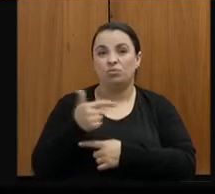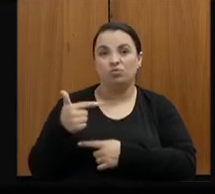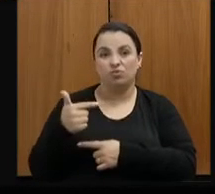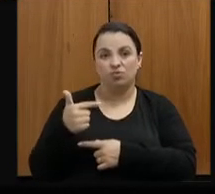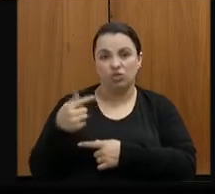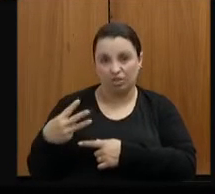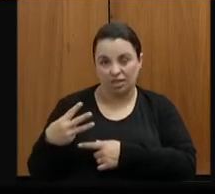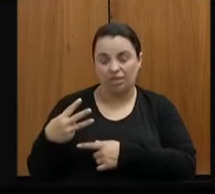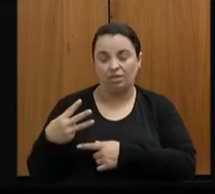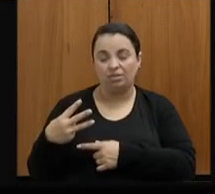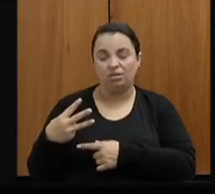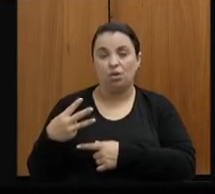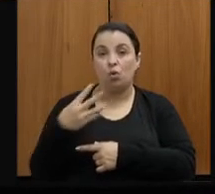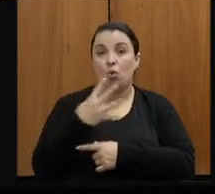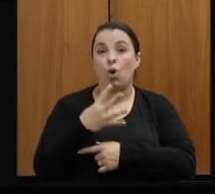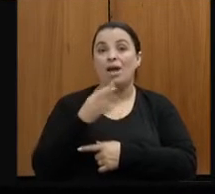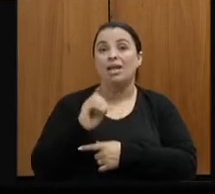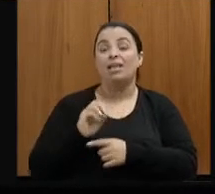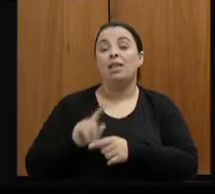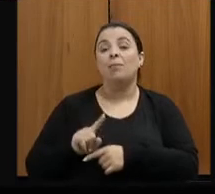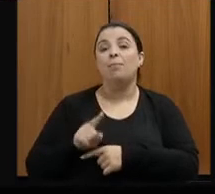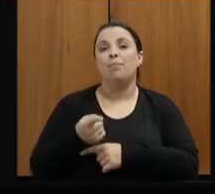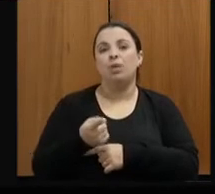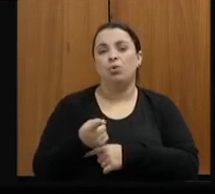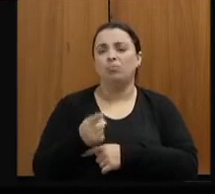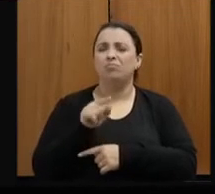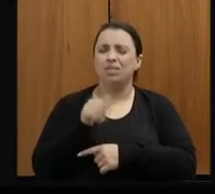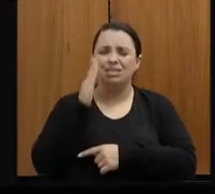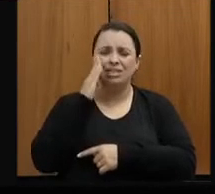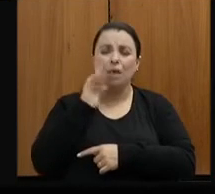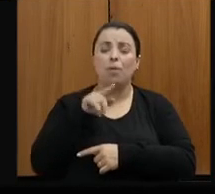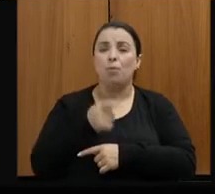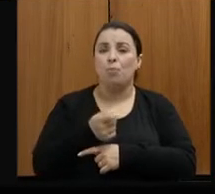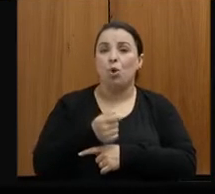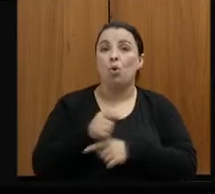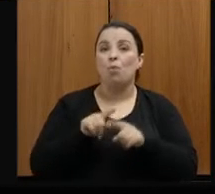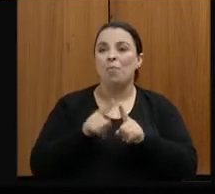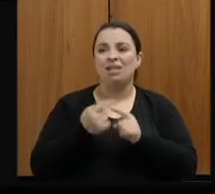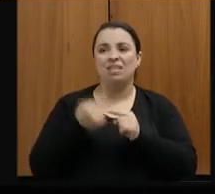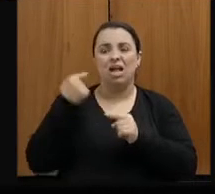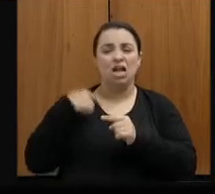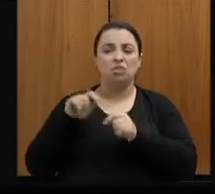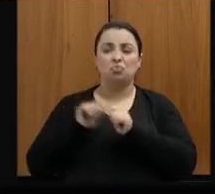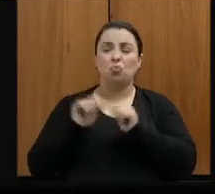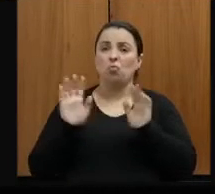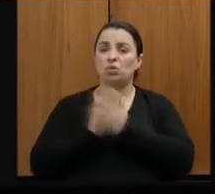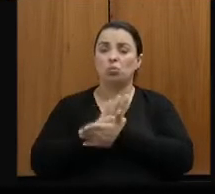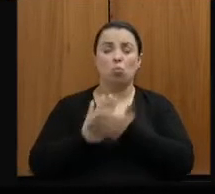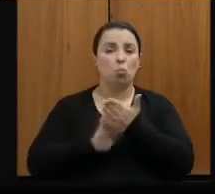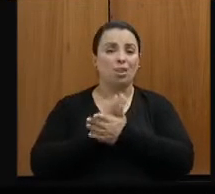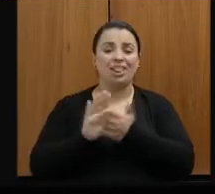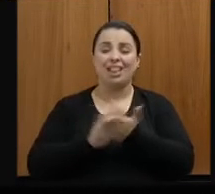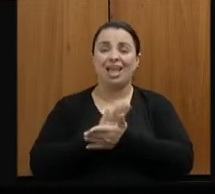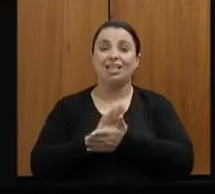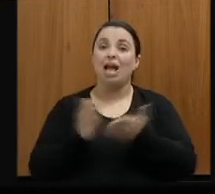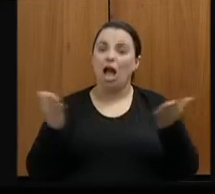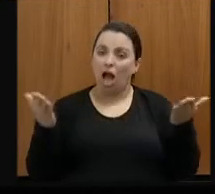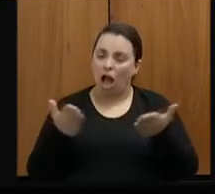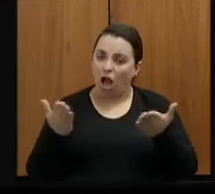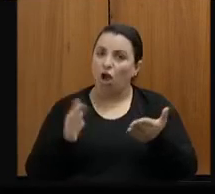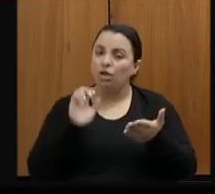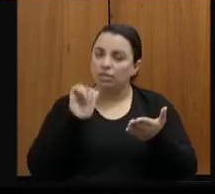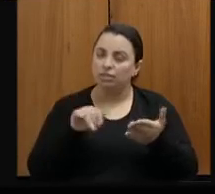sabe da realidade. Mas nunca foi feito tanto para isso. E o mais importante, deputado e colegas de mesa, é